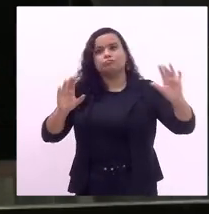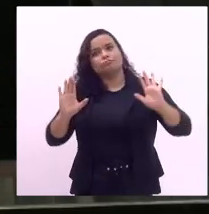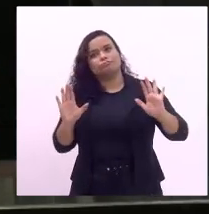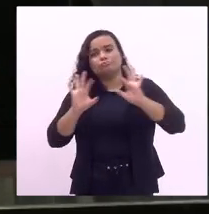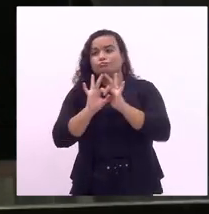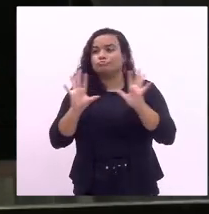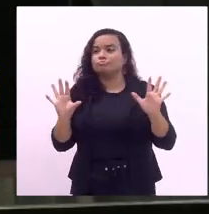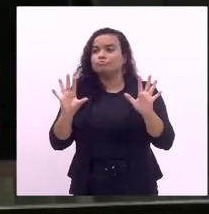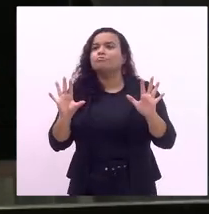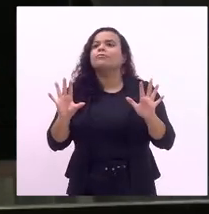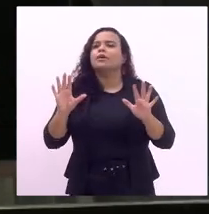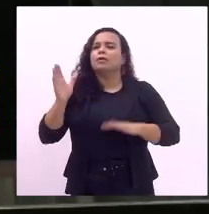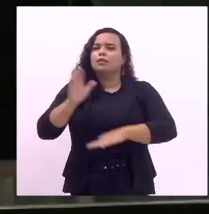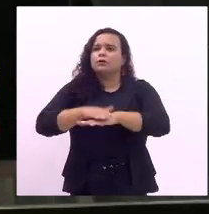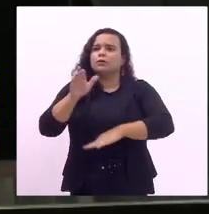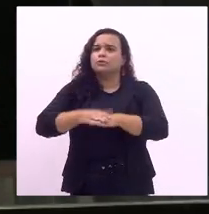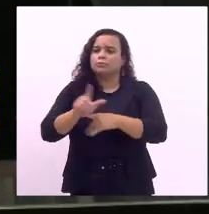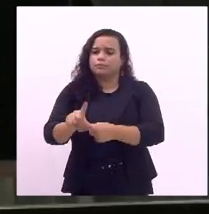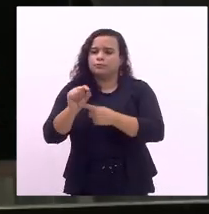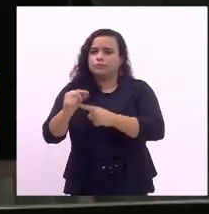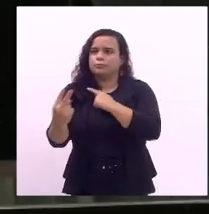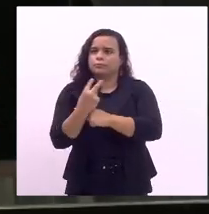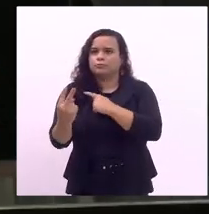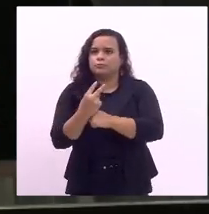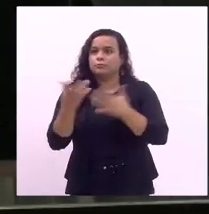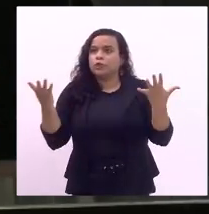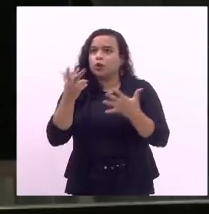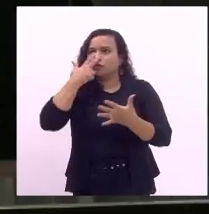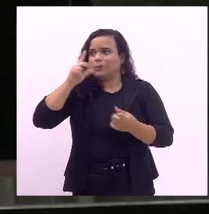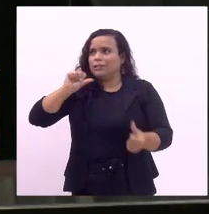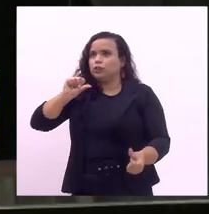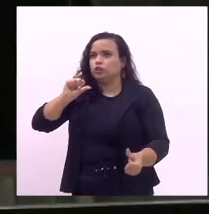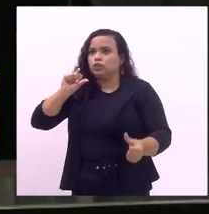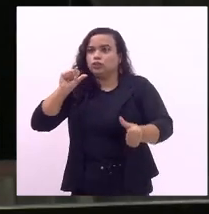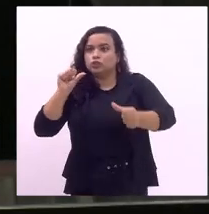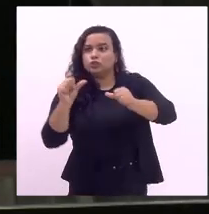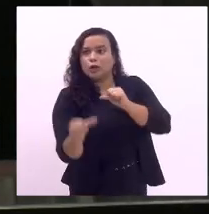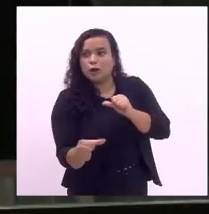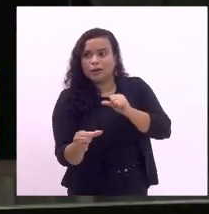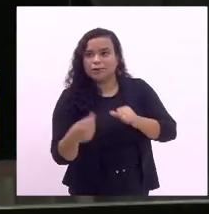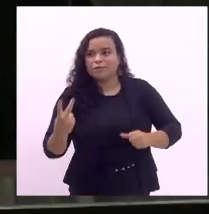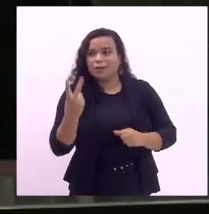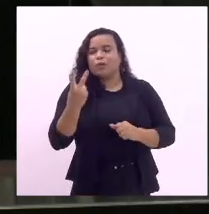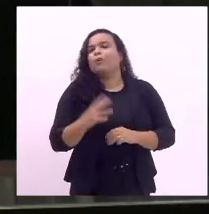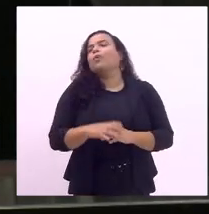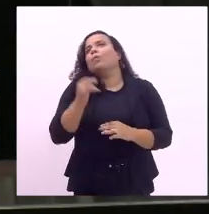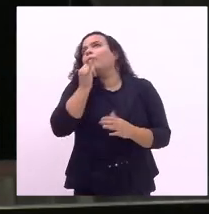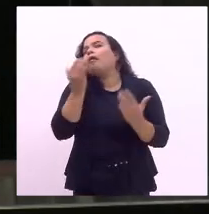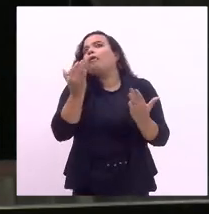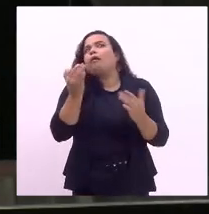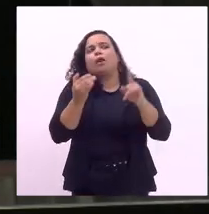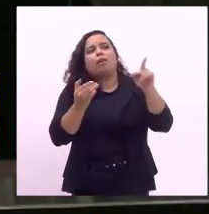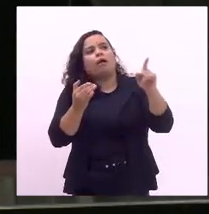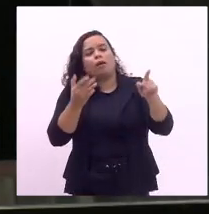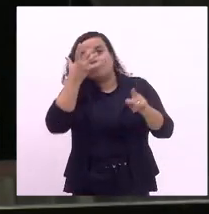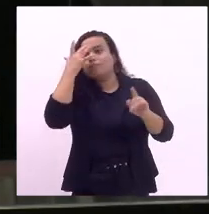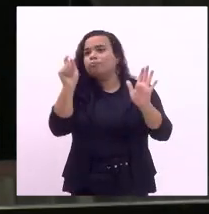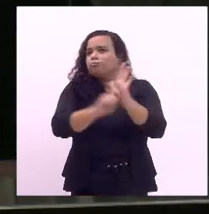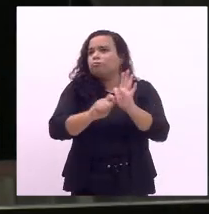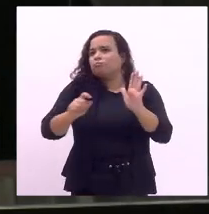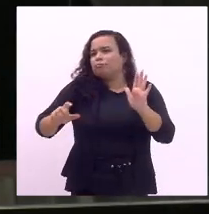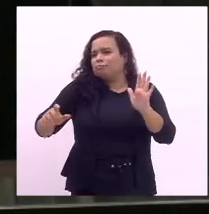nós vivemos hoje é uma inversão de valores, aonde o marginal tem o amparo do Estatuto